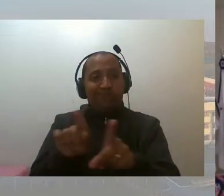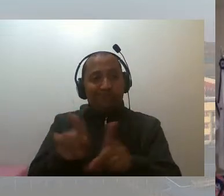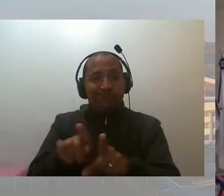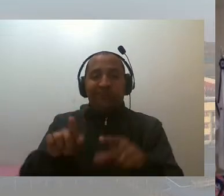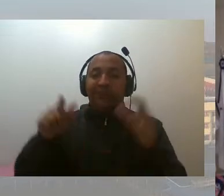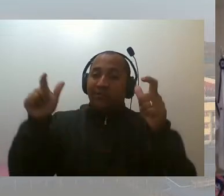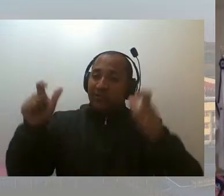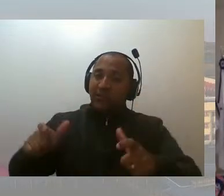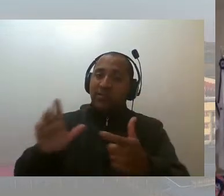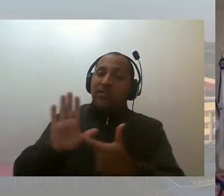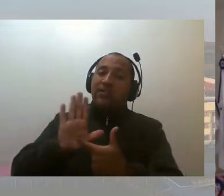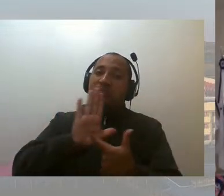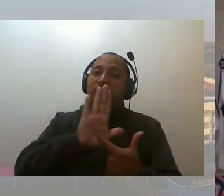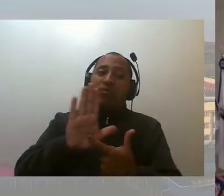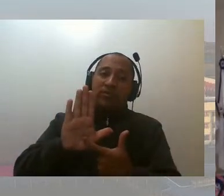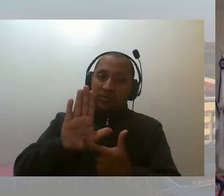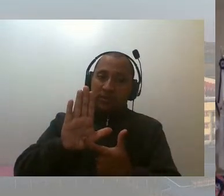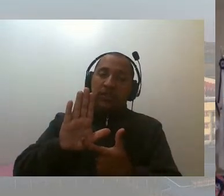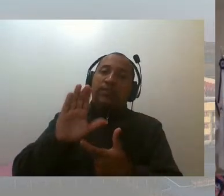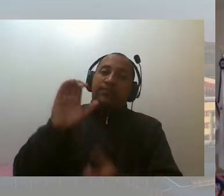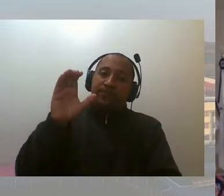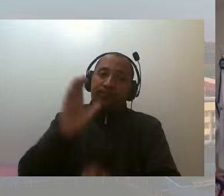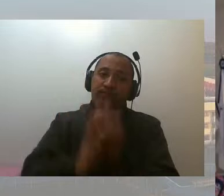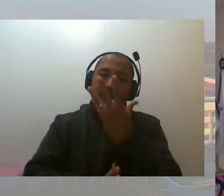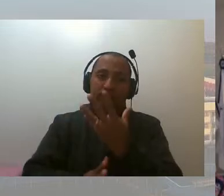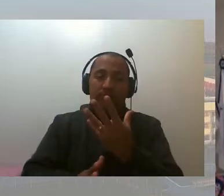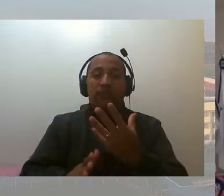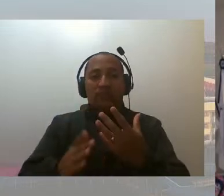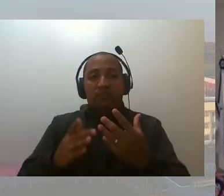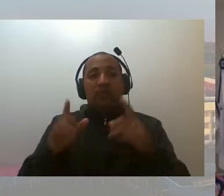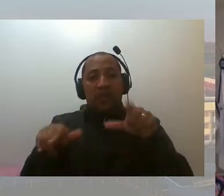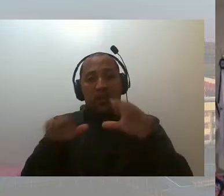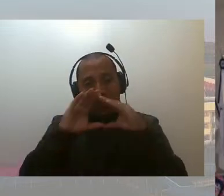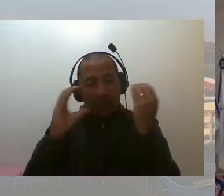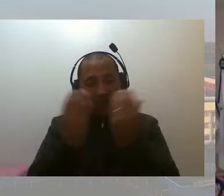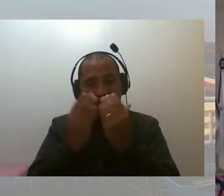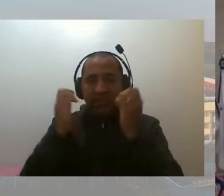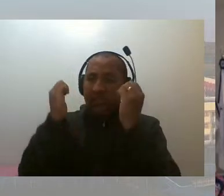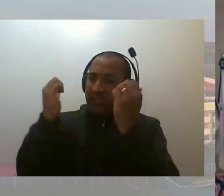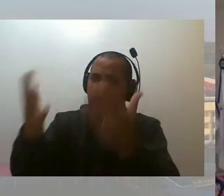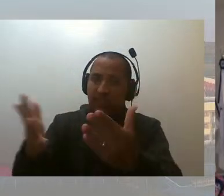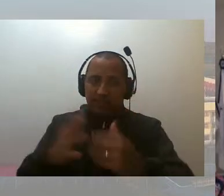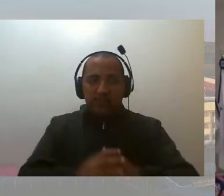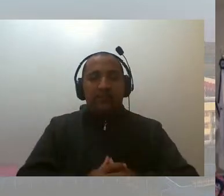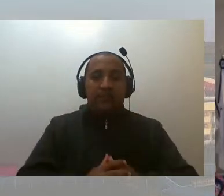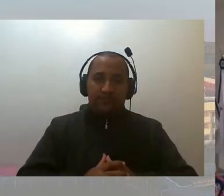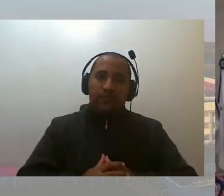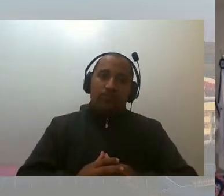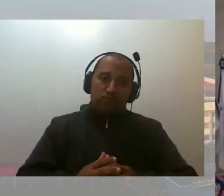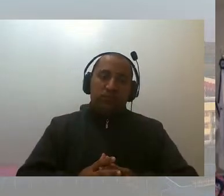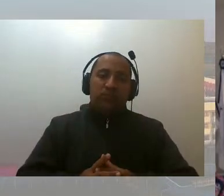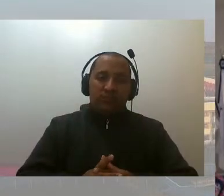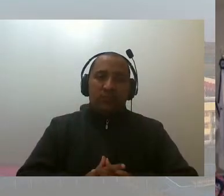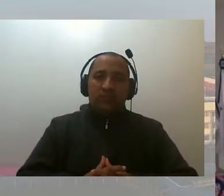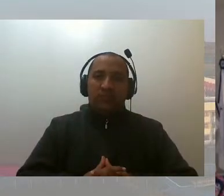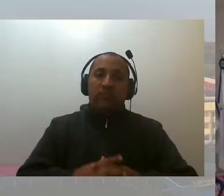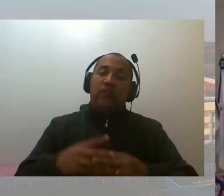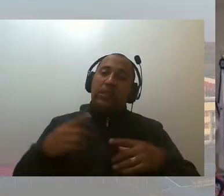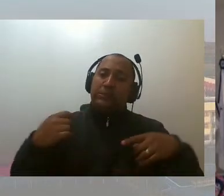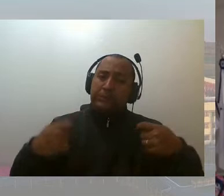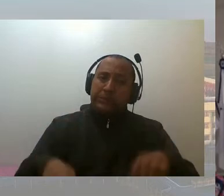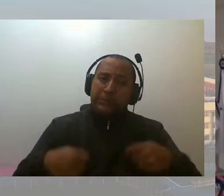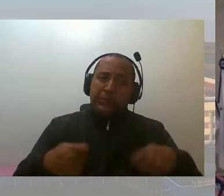da exposição, da criação intelectual para a comunidade externa. Então, eu acredito que tem que ser